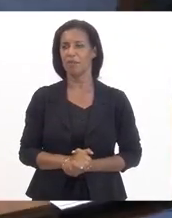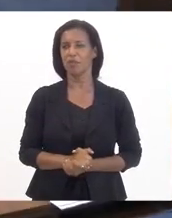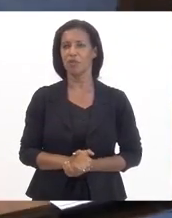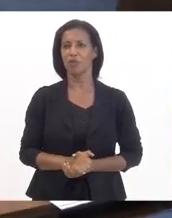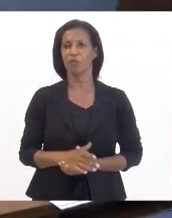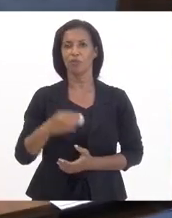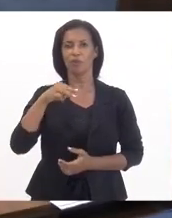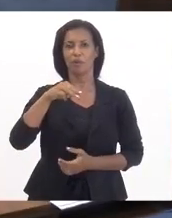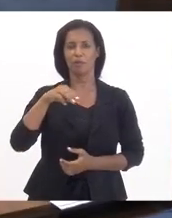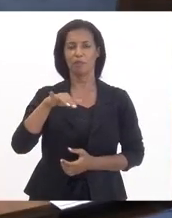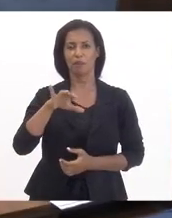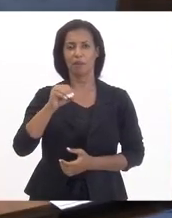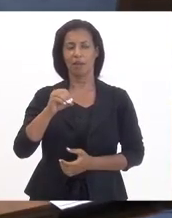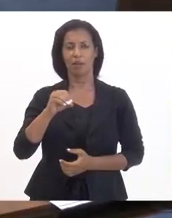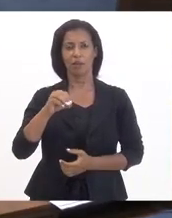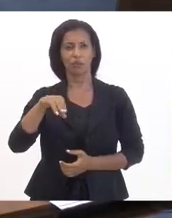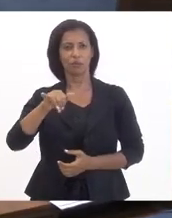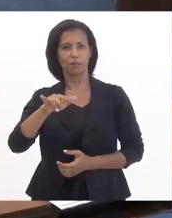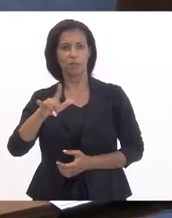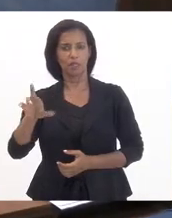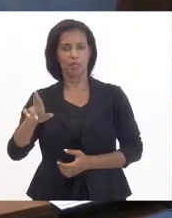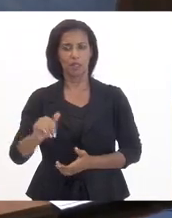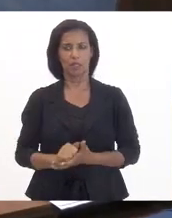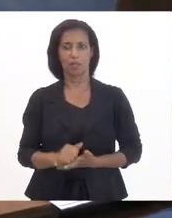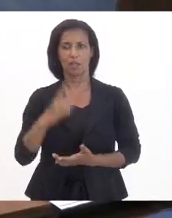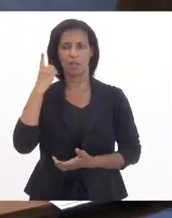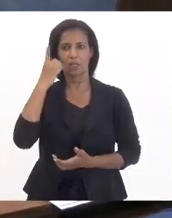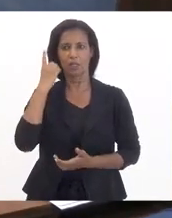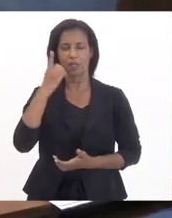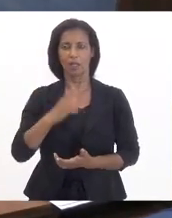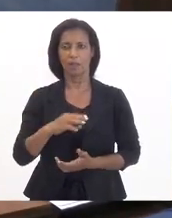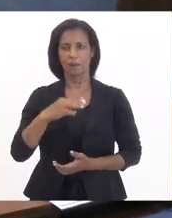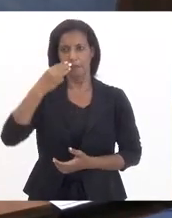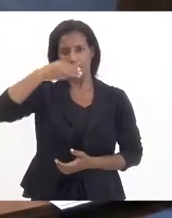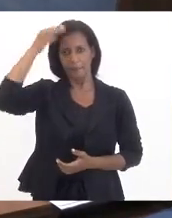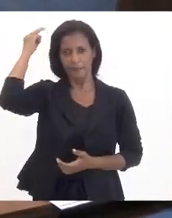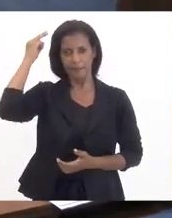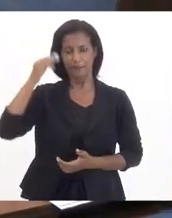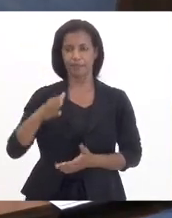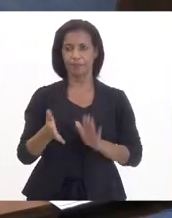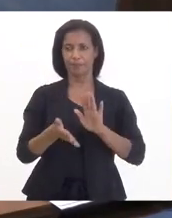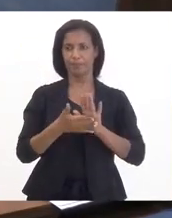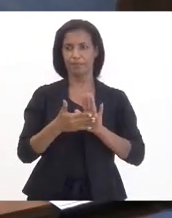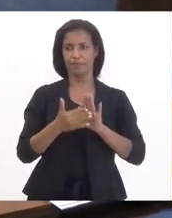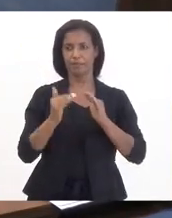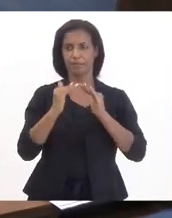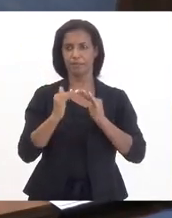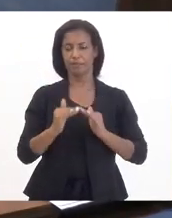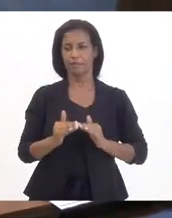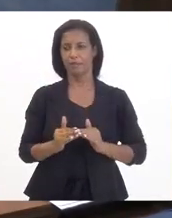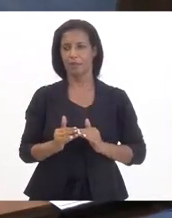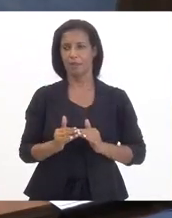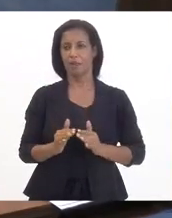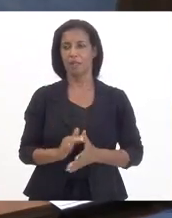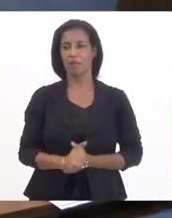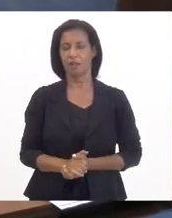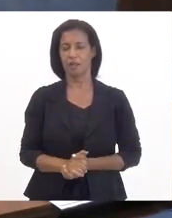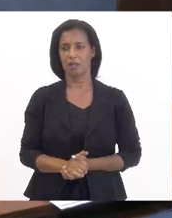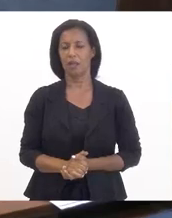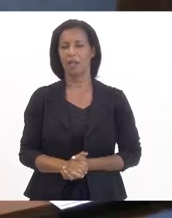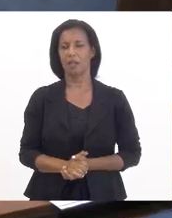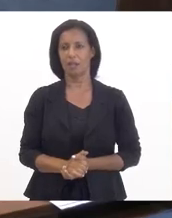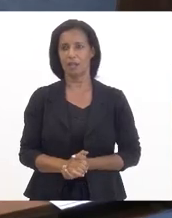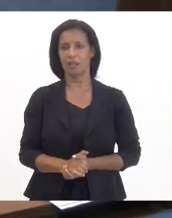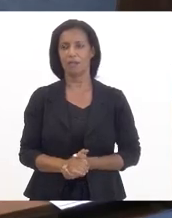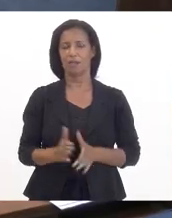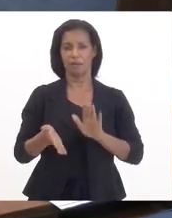Marcos Miller. Deputado Marcos Miller. Deputado Márcio Pacheco. Parecer favorável, presidente. Com os